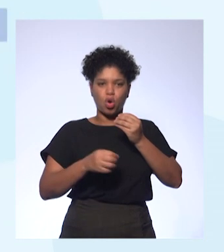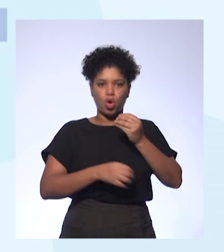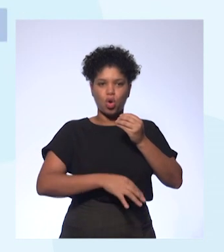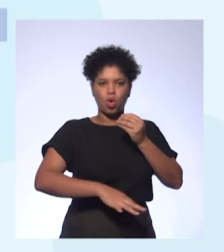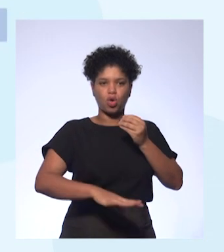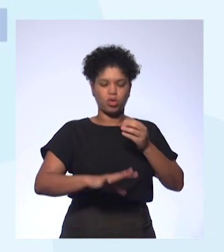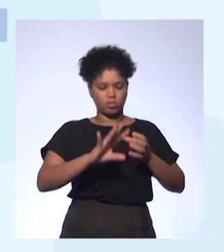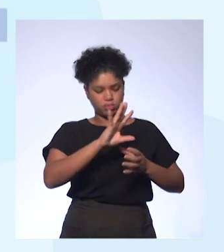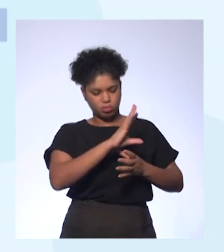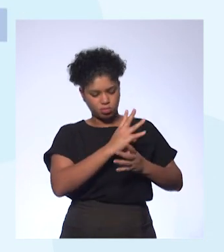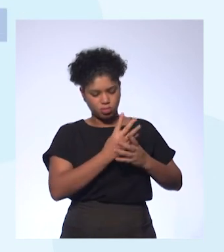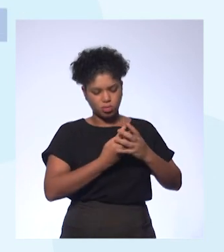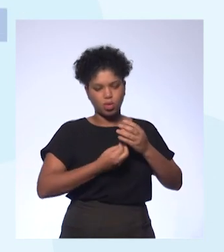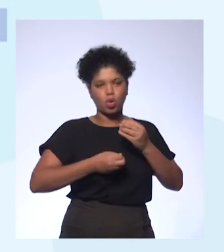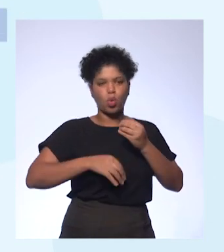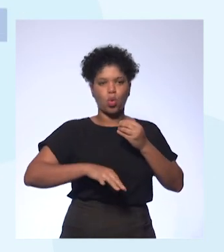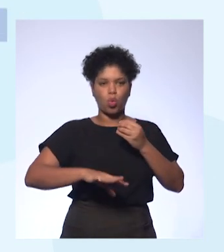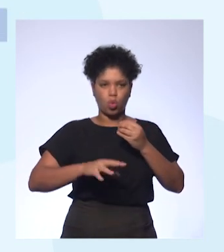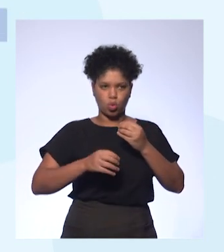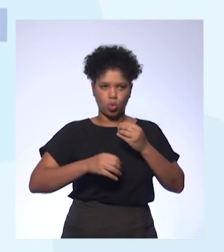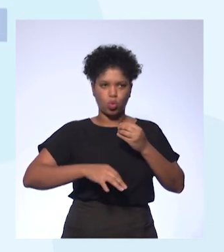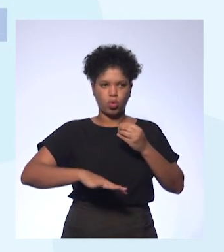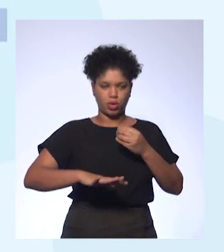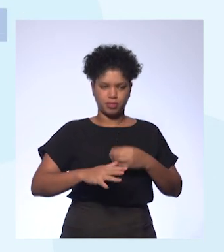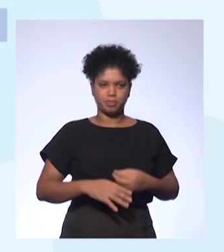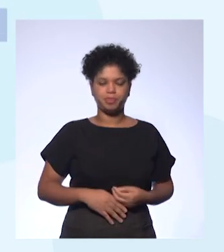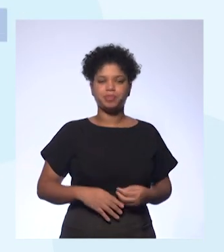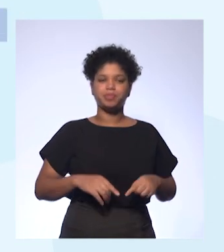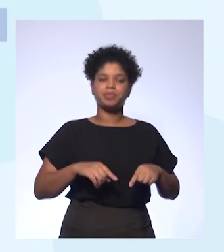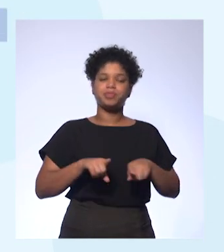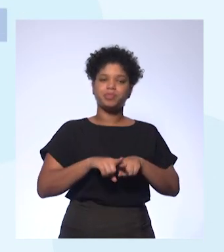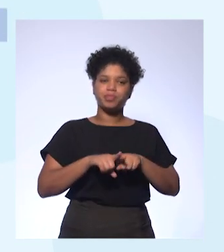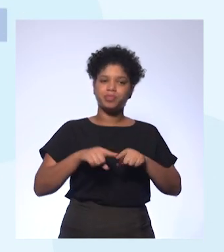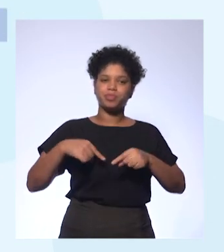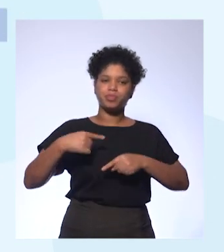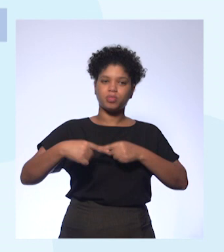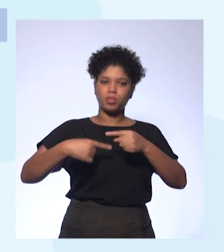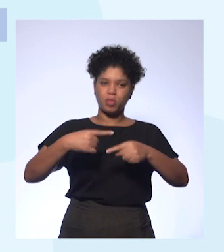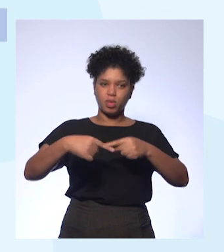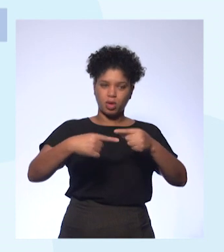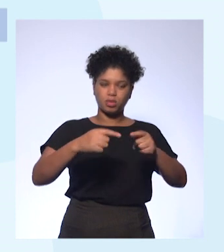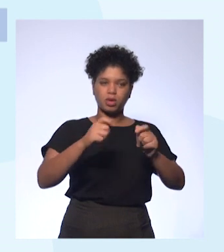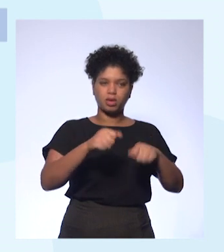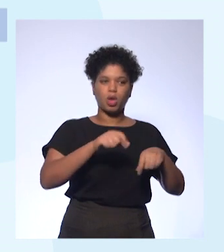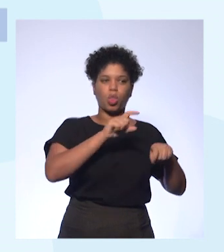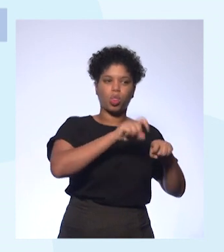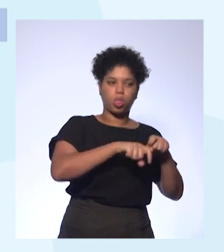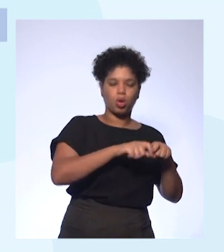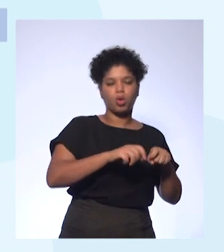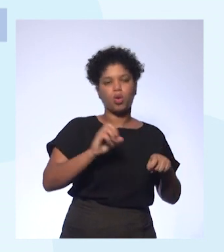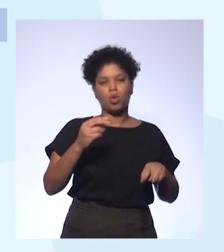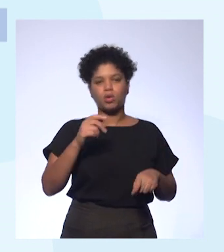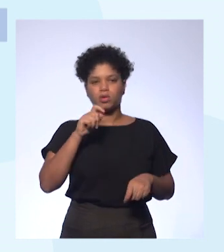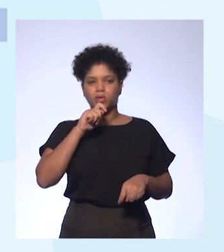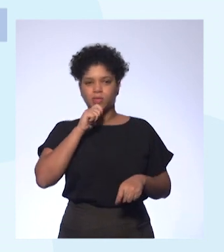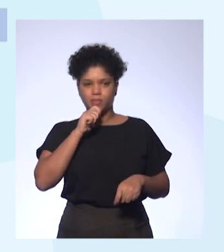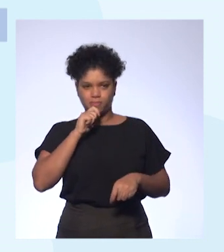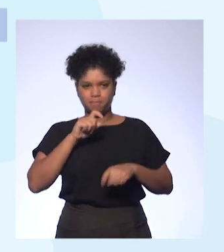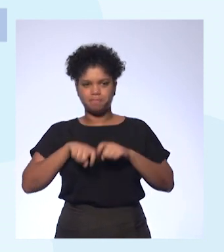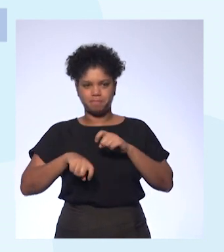excretas. Esse grupo se reproduz também de forma assexuada e sexuada, tá? Então, aí a gente